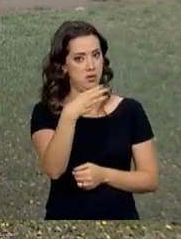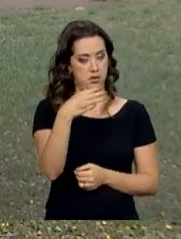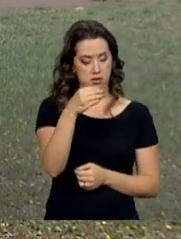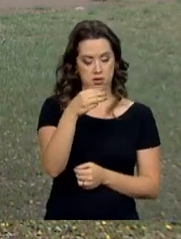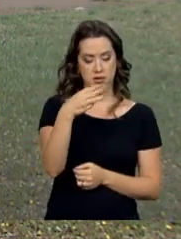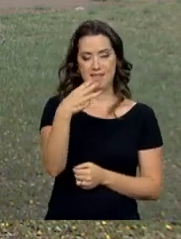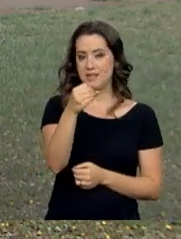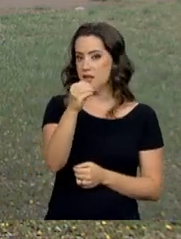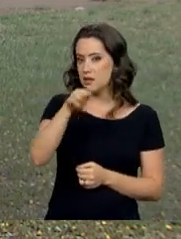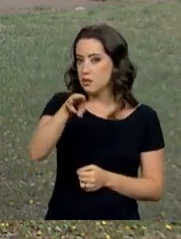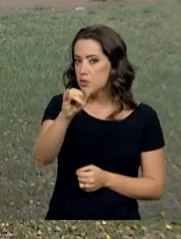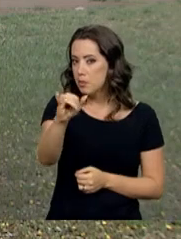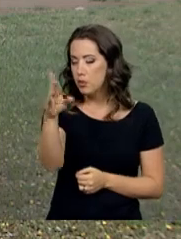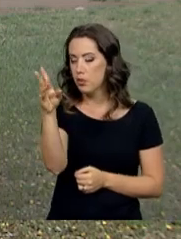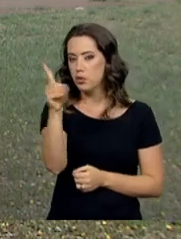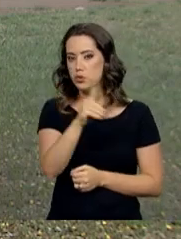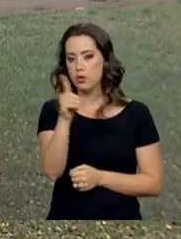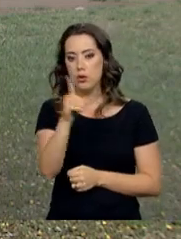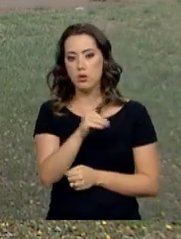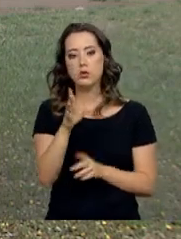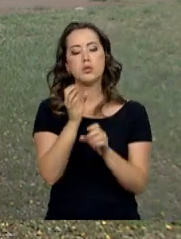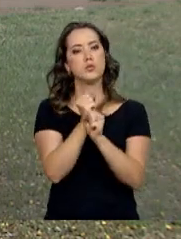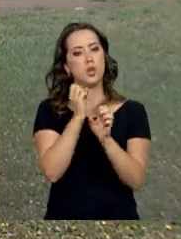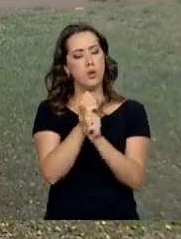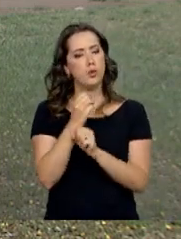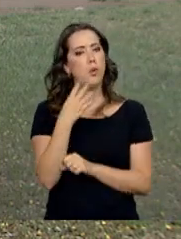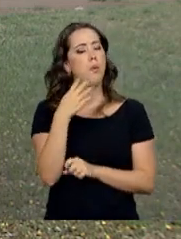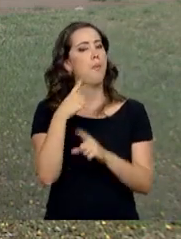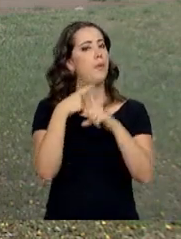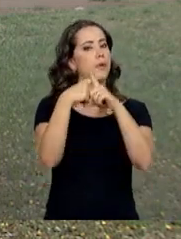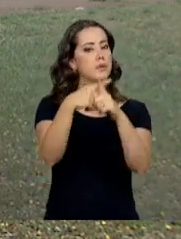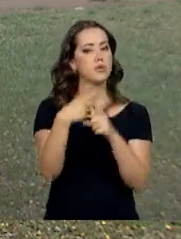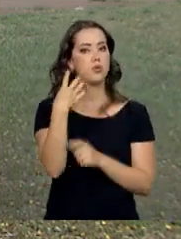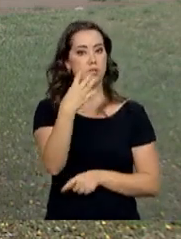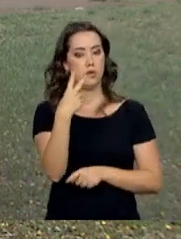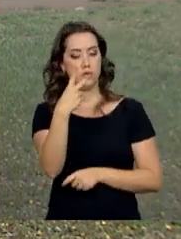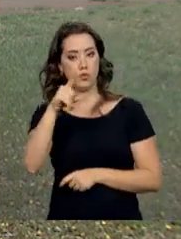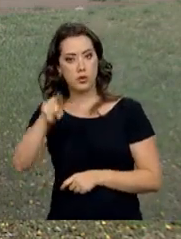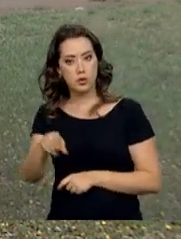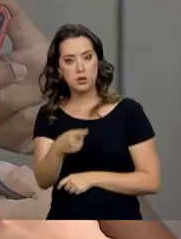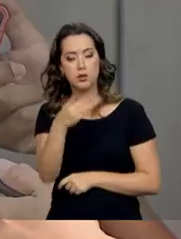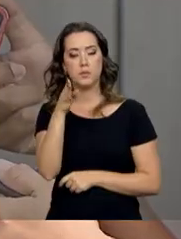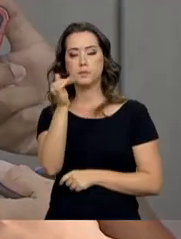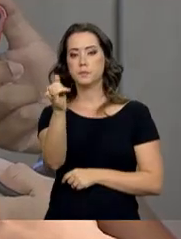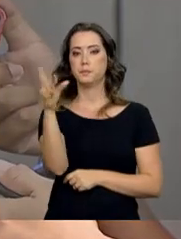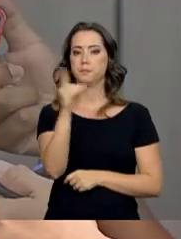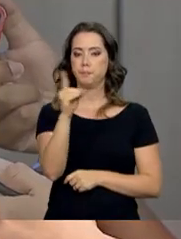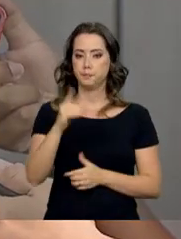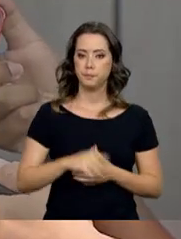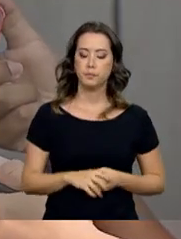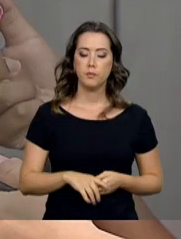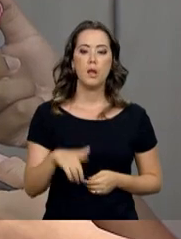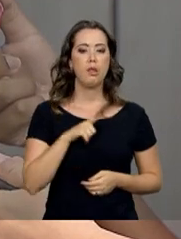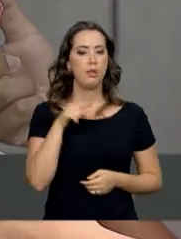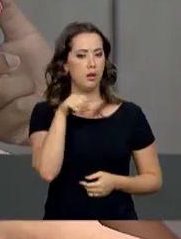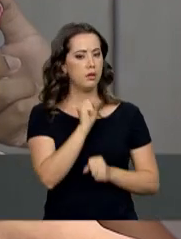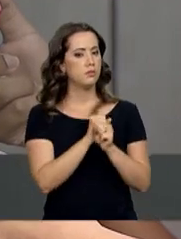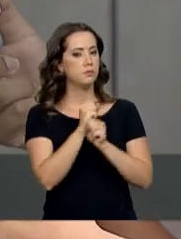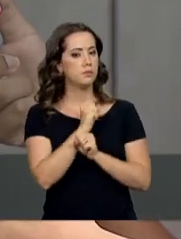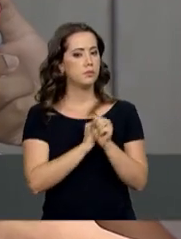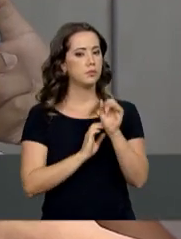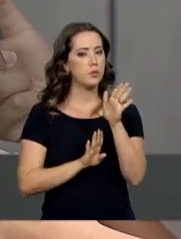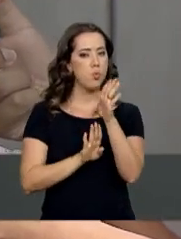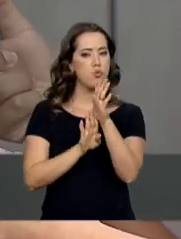com saldo positivo na balança comercial de cerca de 42 bilhões de dólares nós temos tido nesse ano aumento de